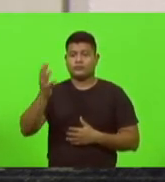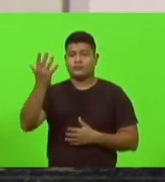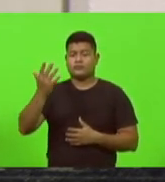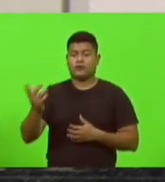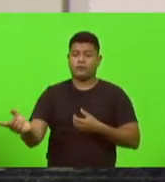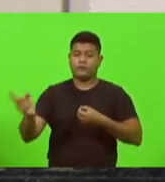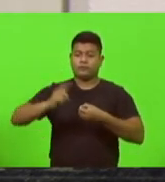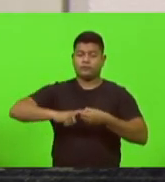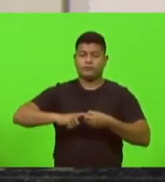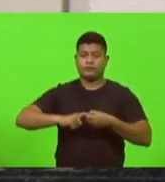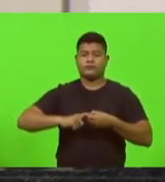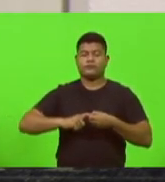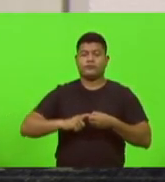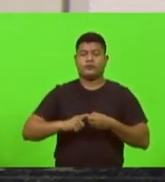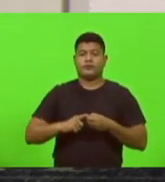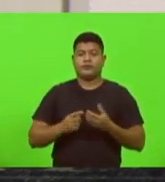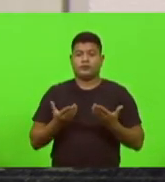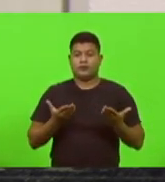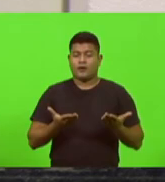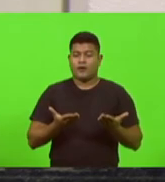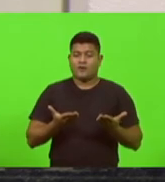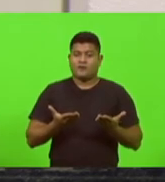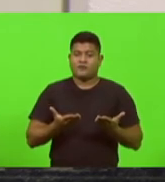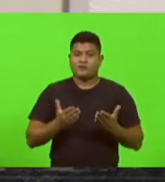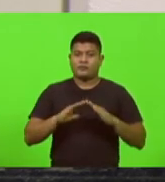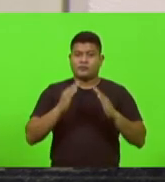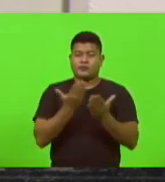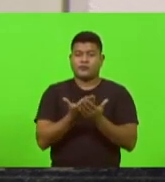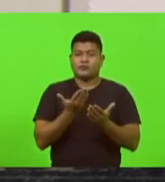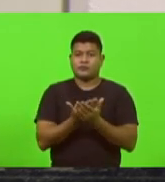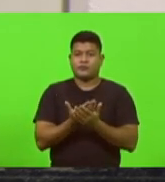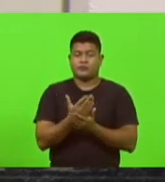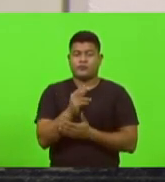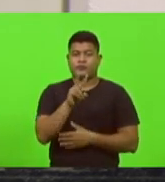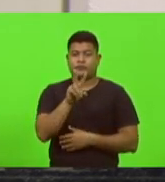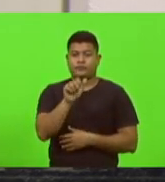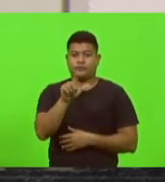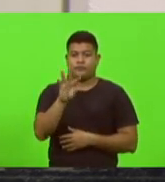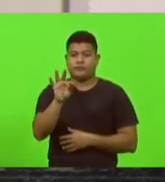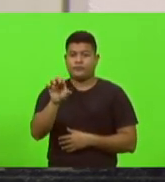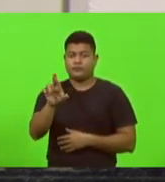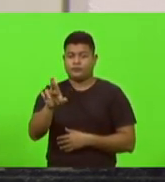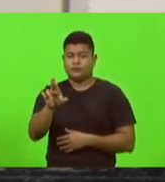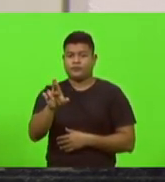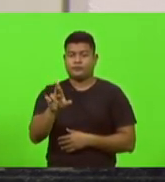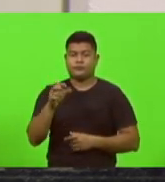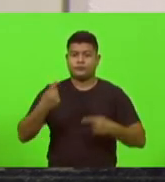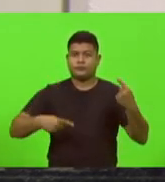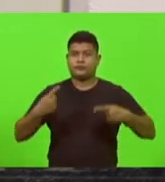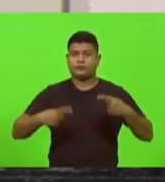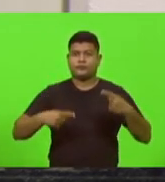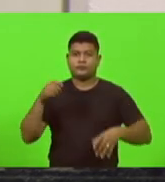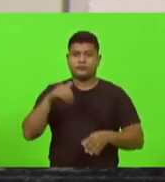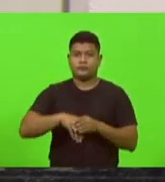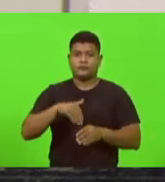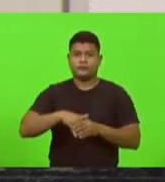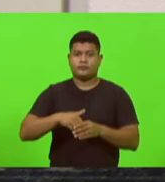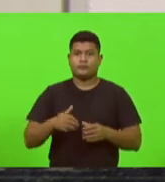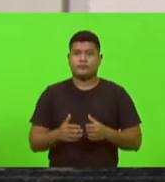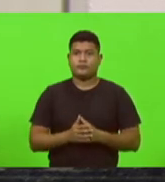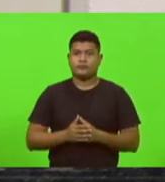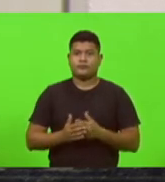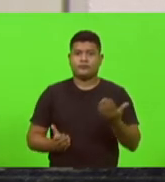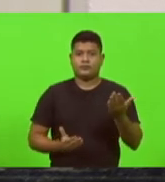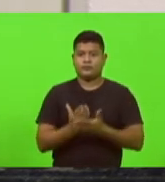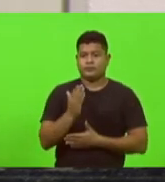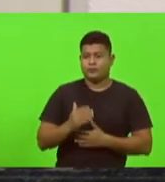aulas presenciais na escola Walter Hausmann. Em discussão, em votação.